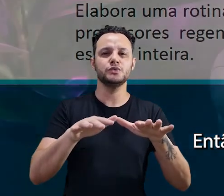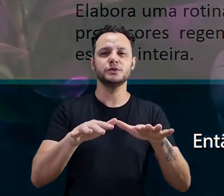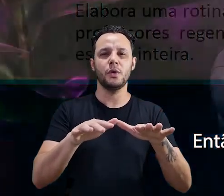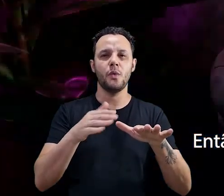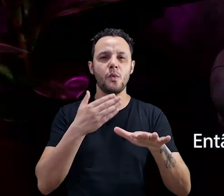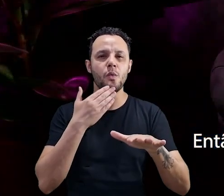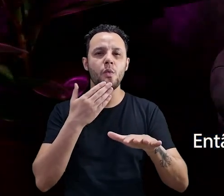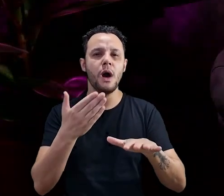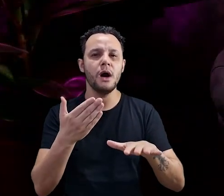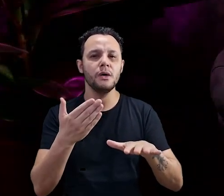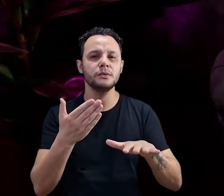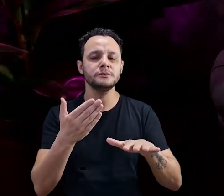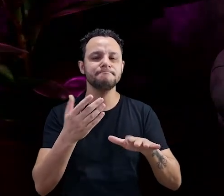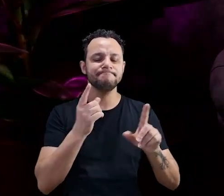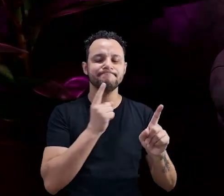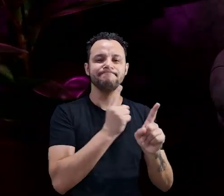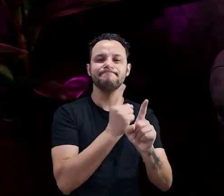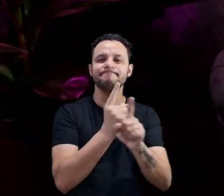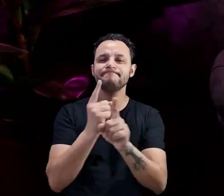inclusão que esse estudante tem